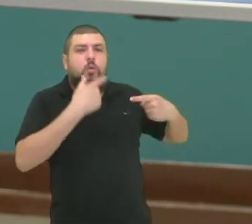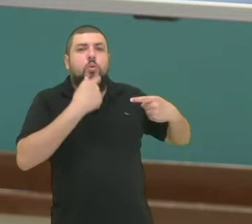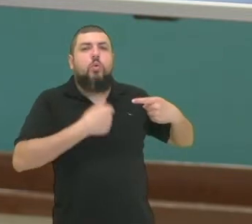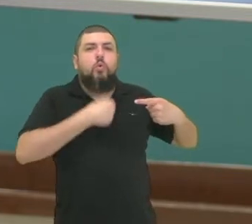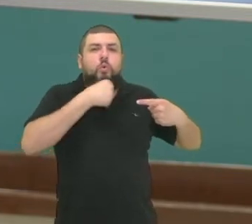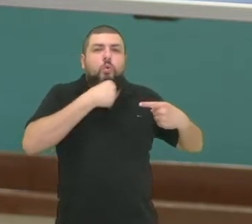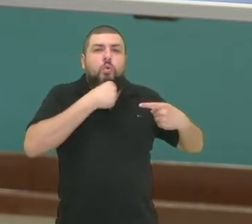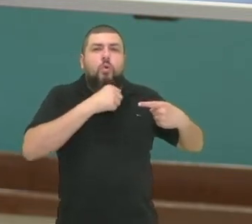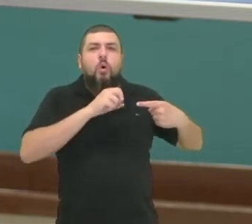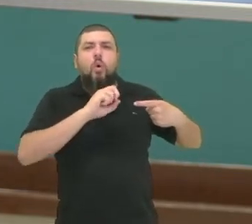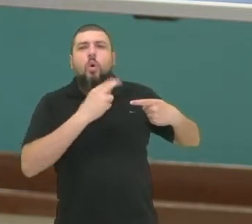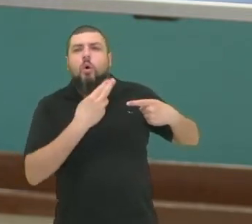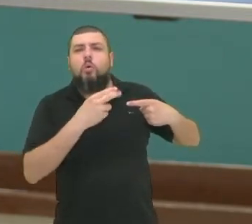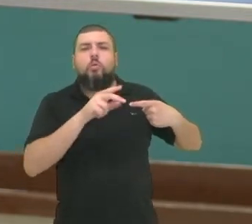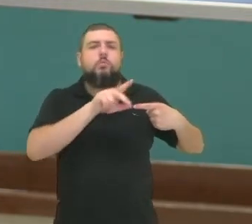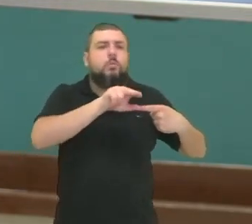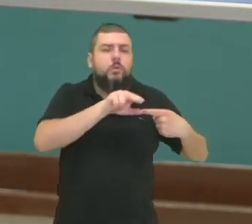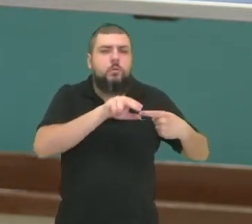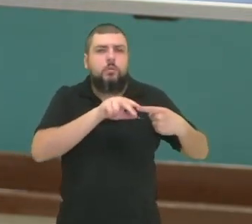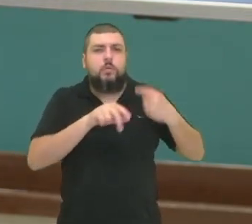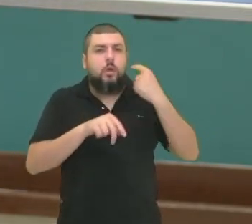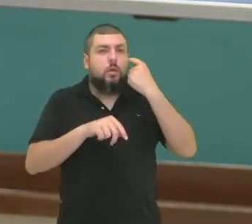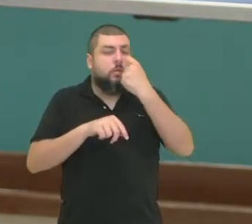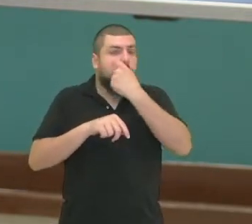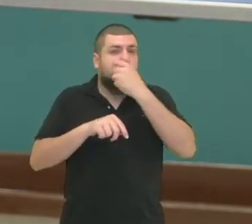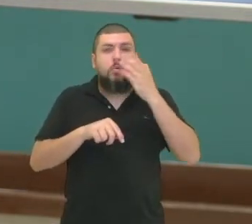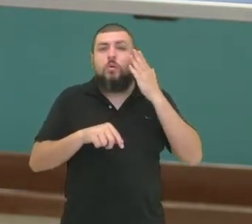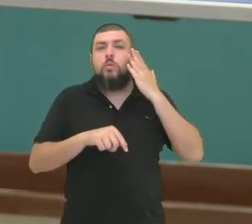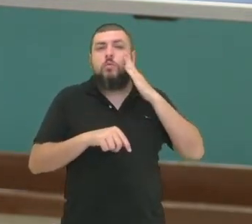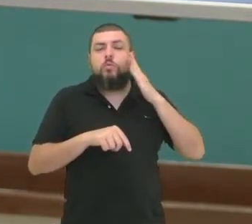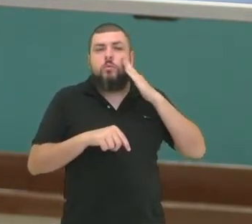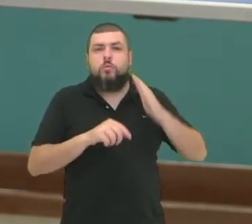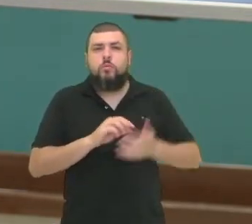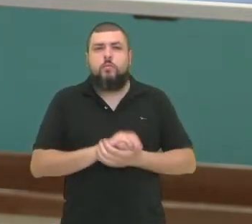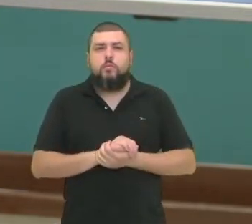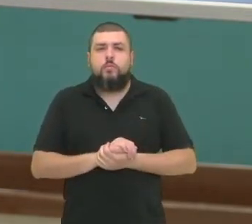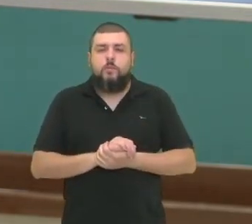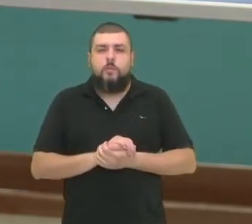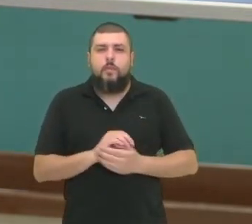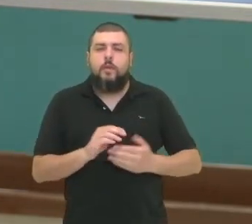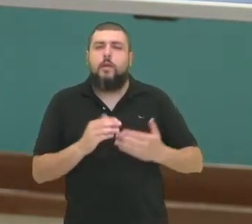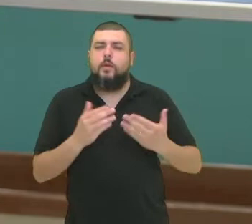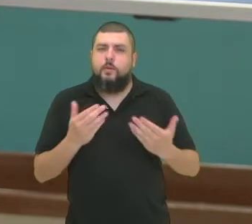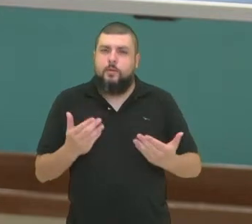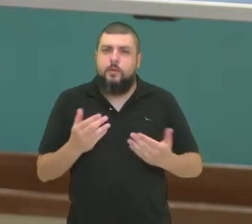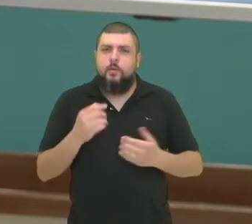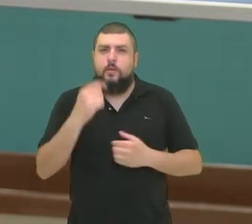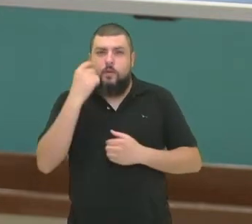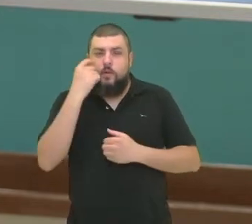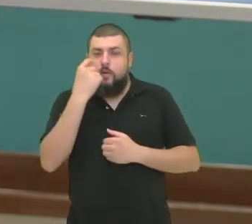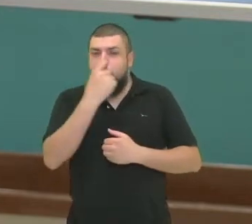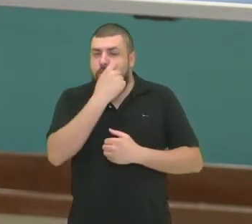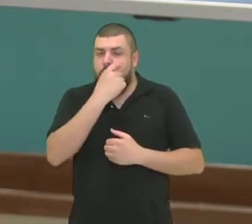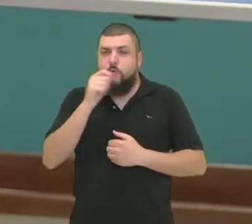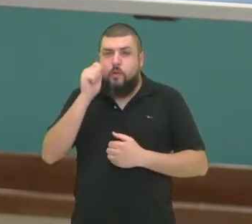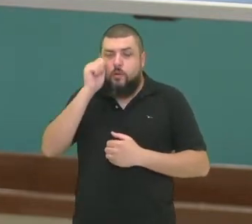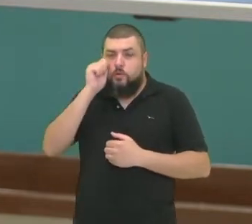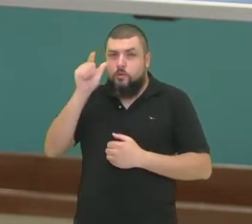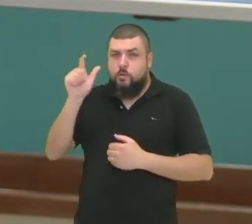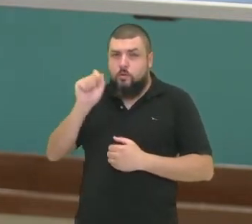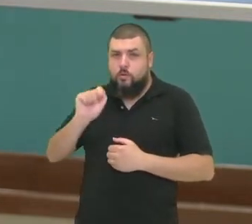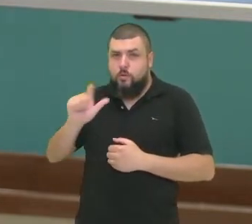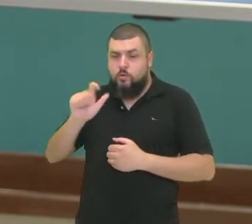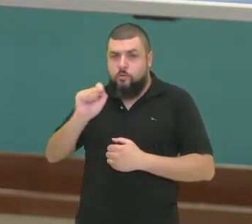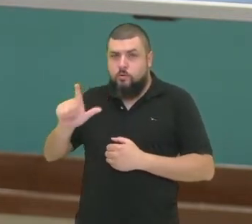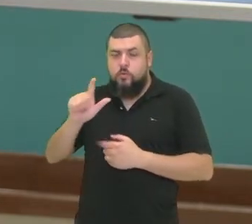azul. Então, por isso que a probabilidade de ter os olhos azuis é menor do que a